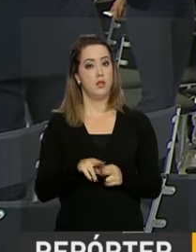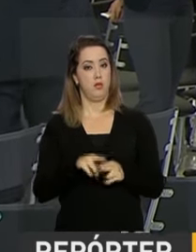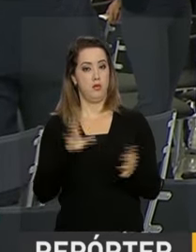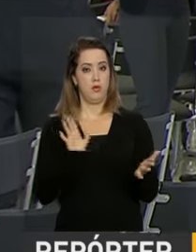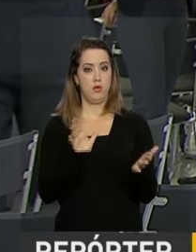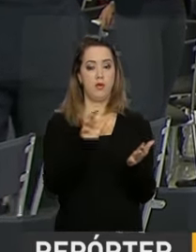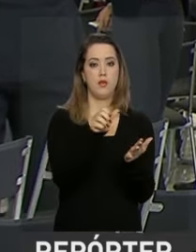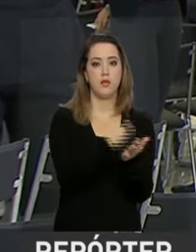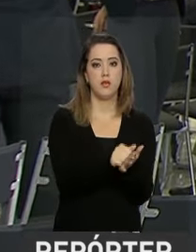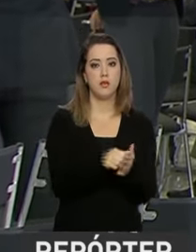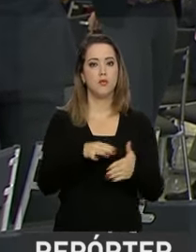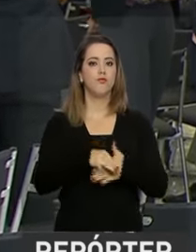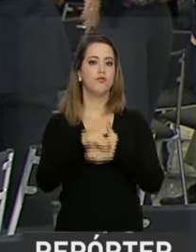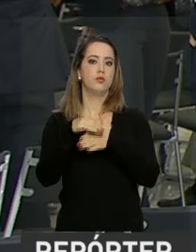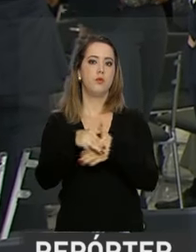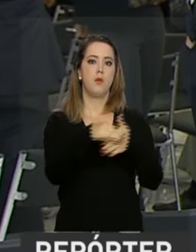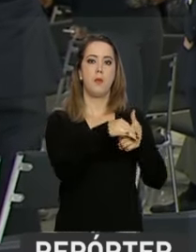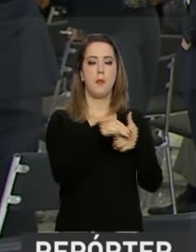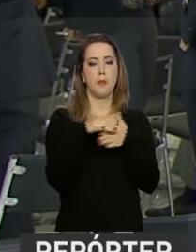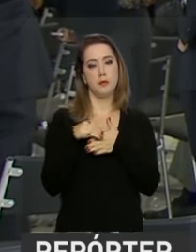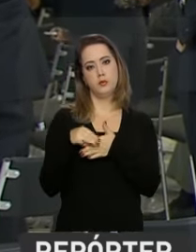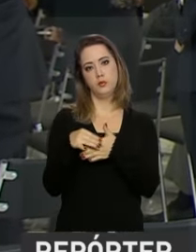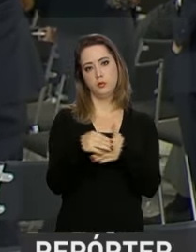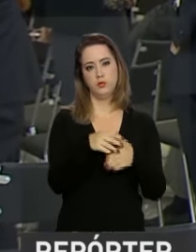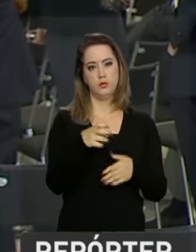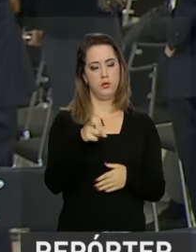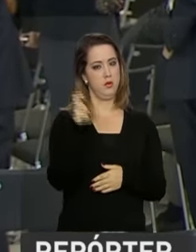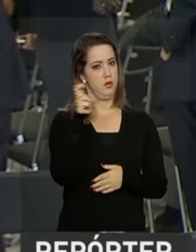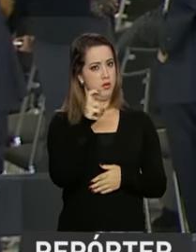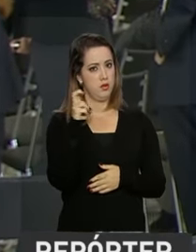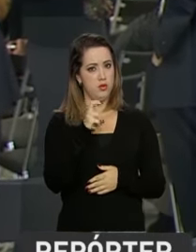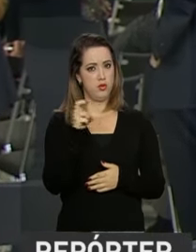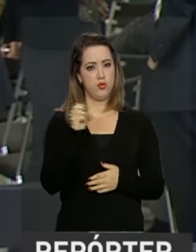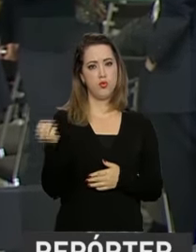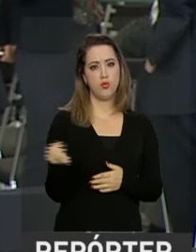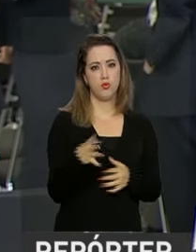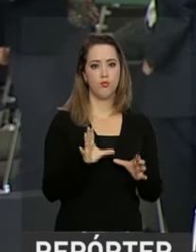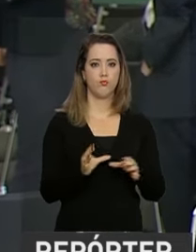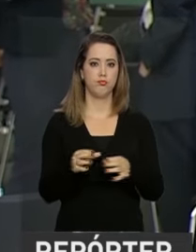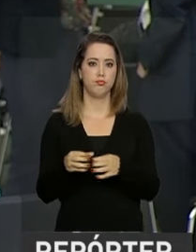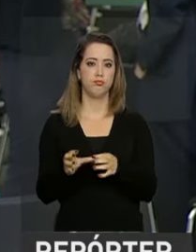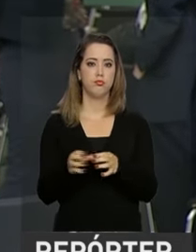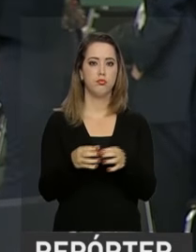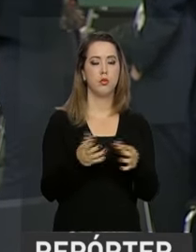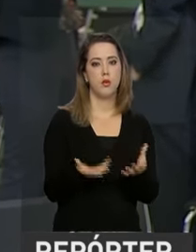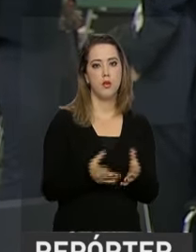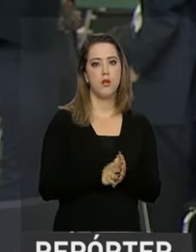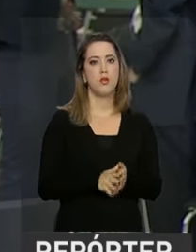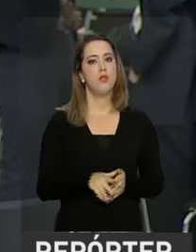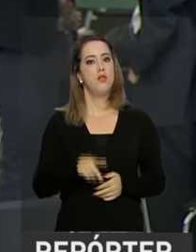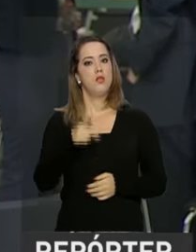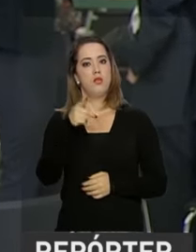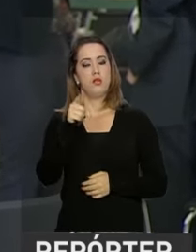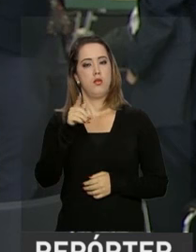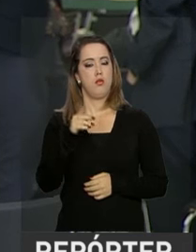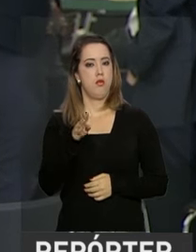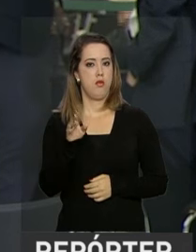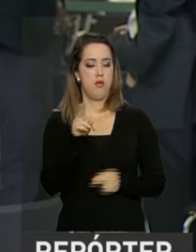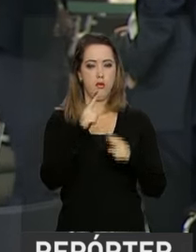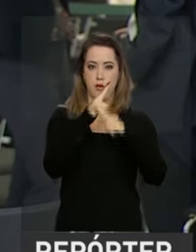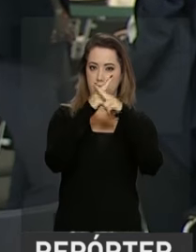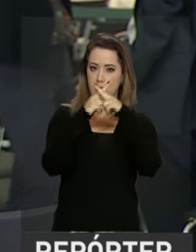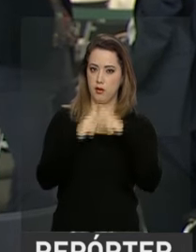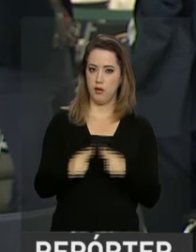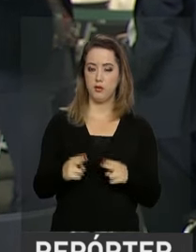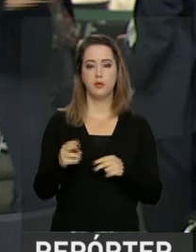de dirigentes, de novos dirigentes de 5 instituições. Gilberto Ock na Caixa Econômica